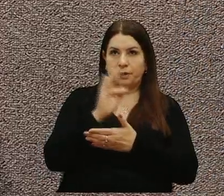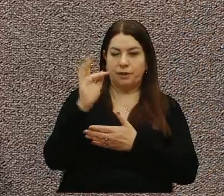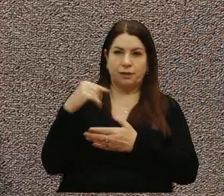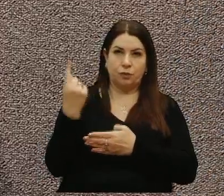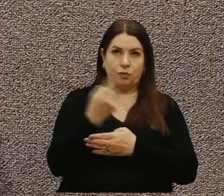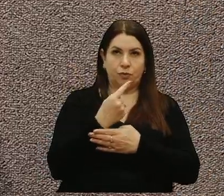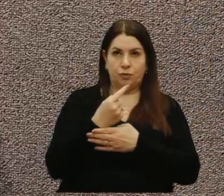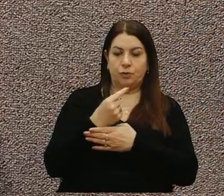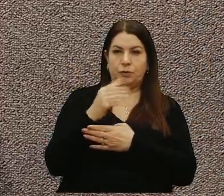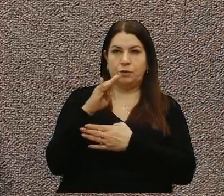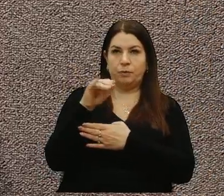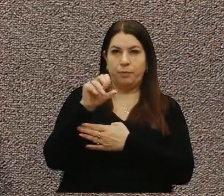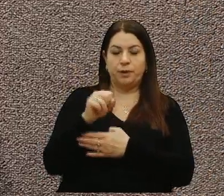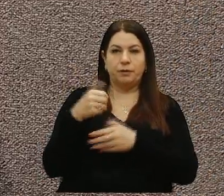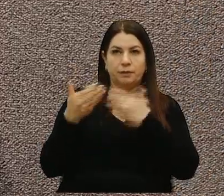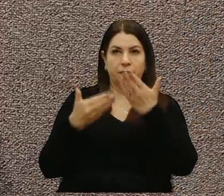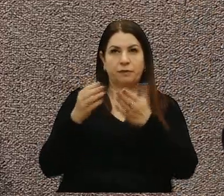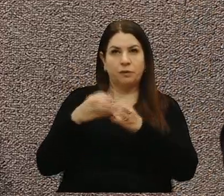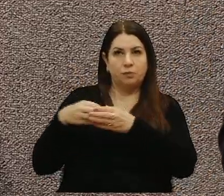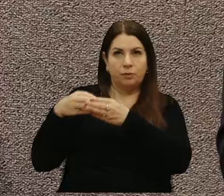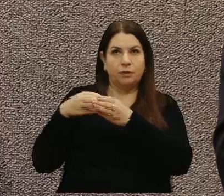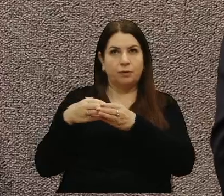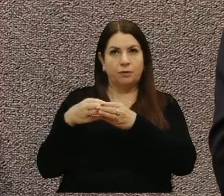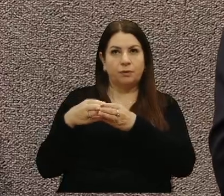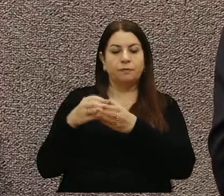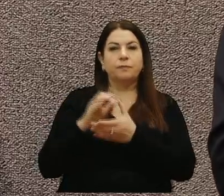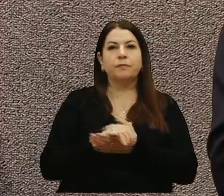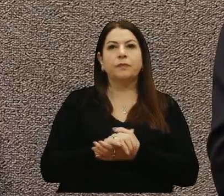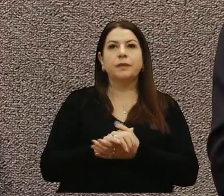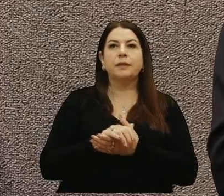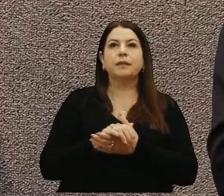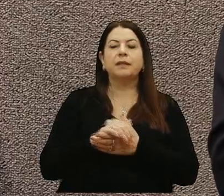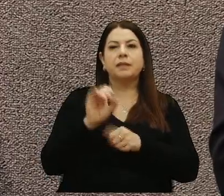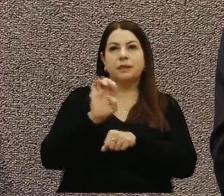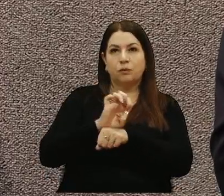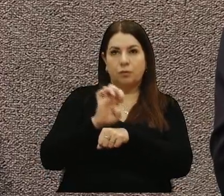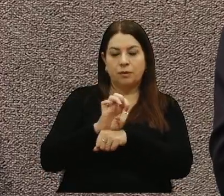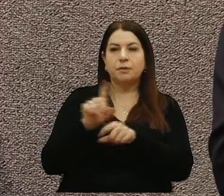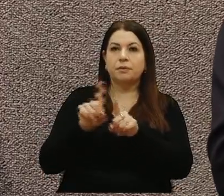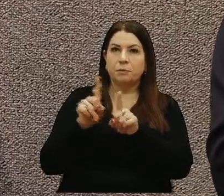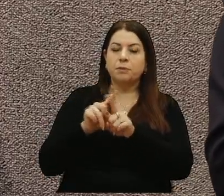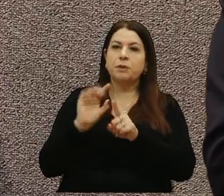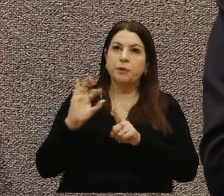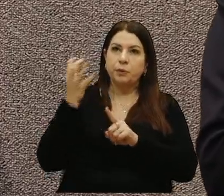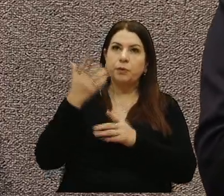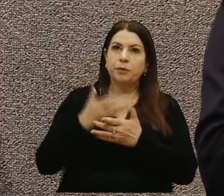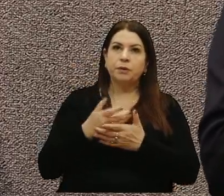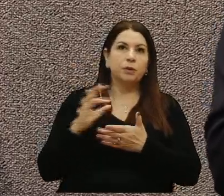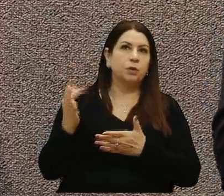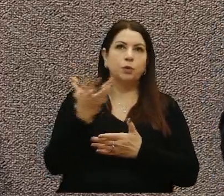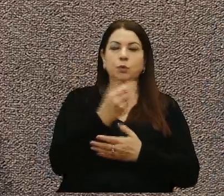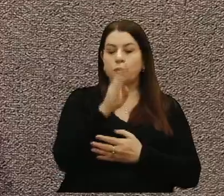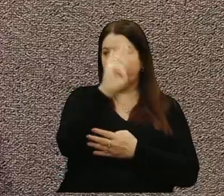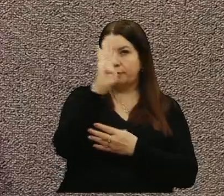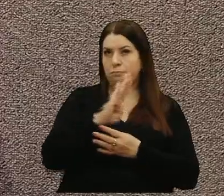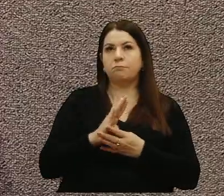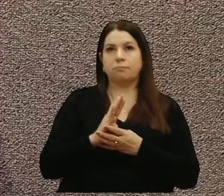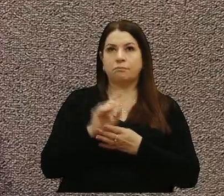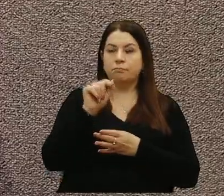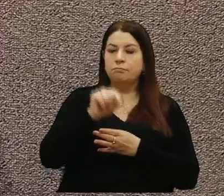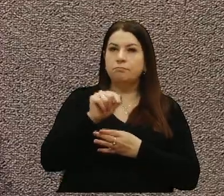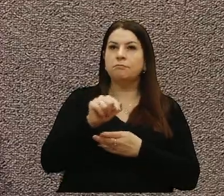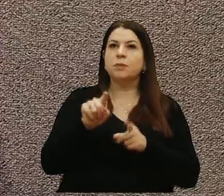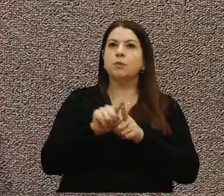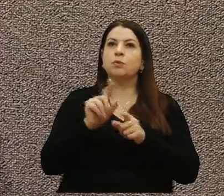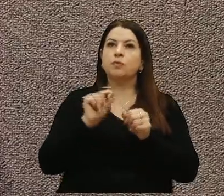Comércio de Bens e Serviços e de Turismo, FEComércio, estaduais, que ocorre em todo o Brasil. Aqui,